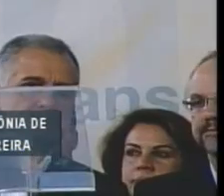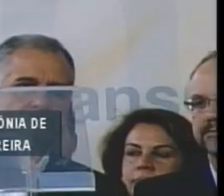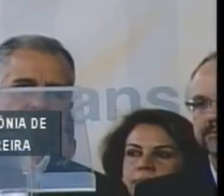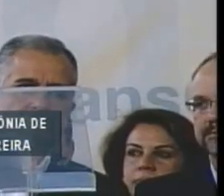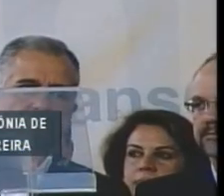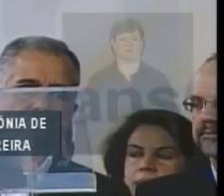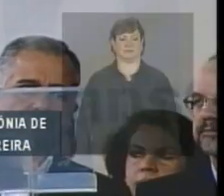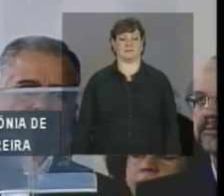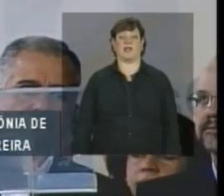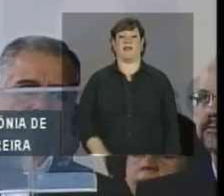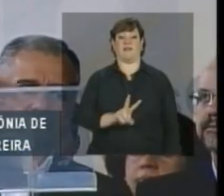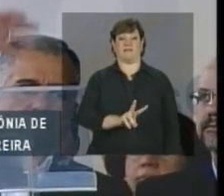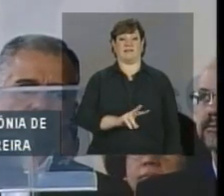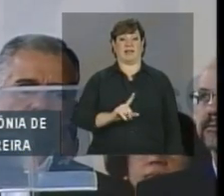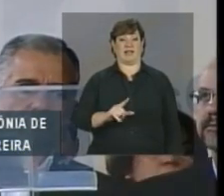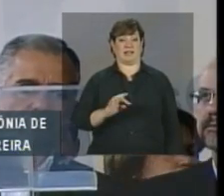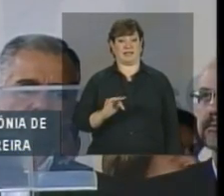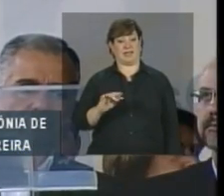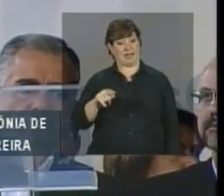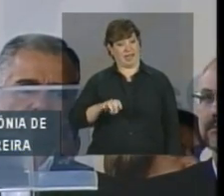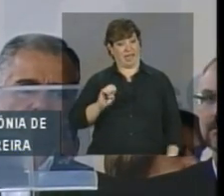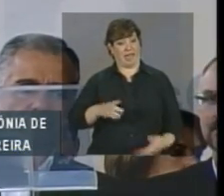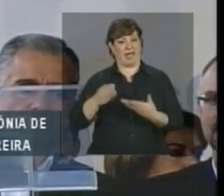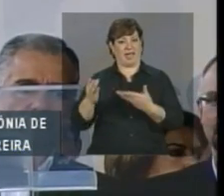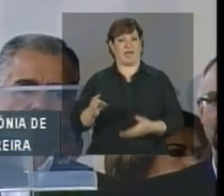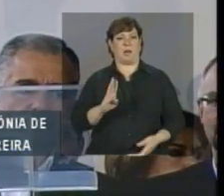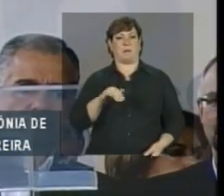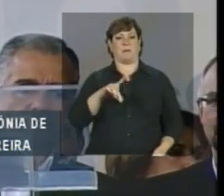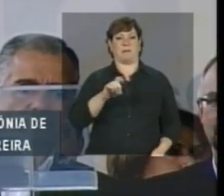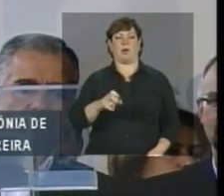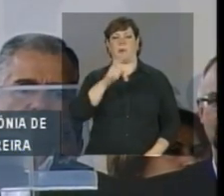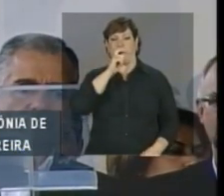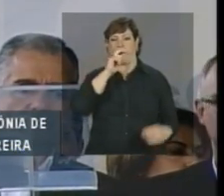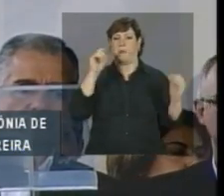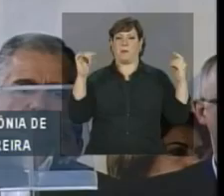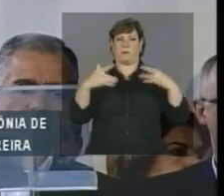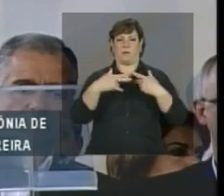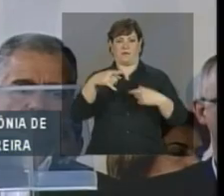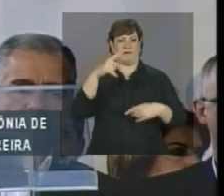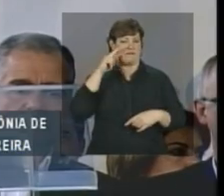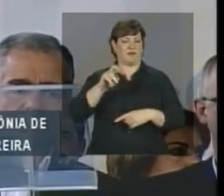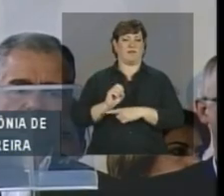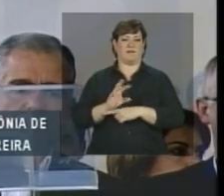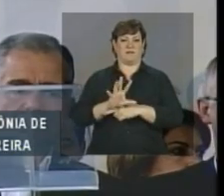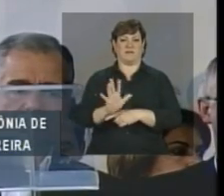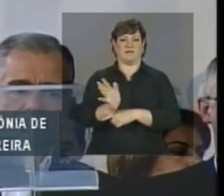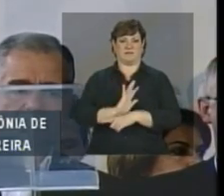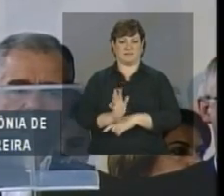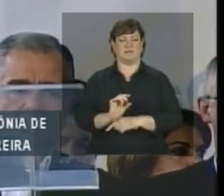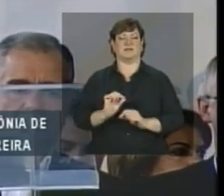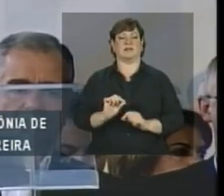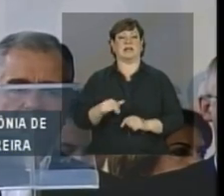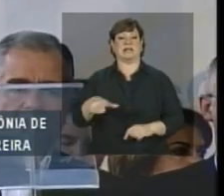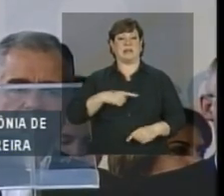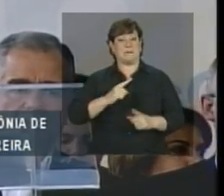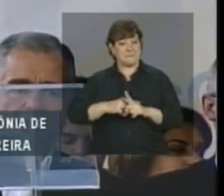E no VLT, que é esse bonde com ar-condicionado que vocês viram aí no filme, são mais